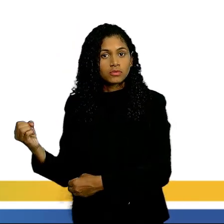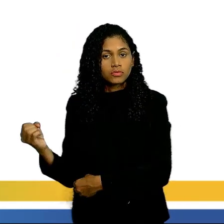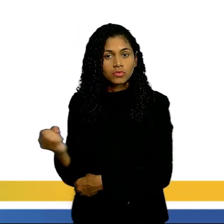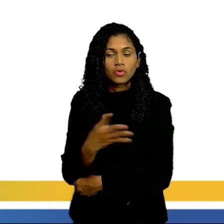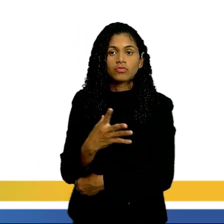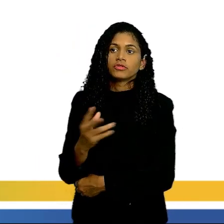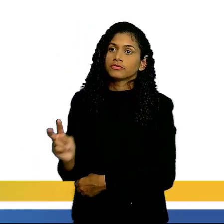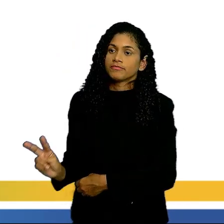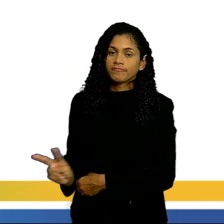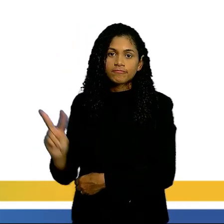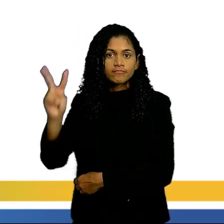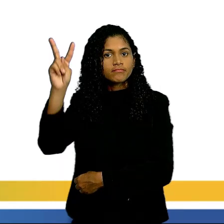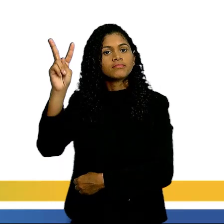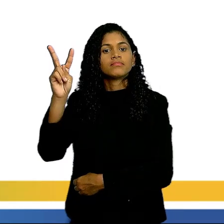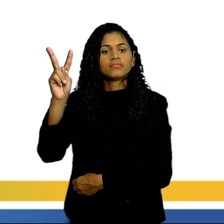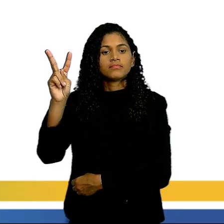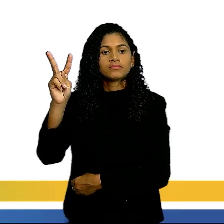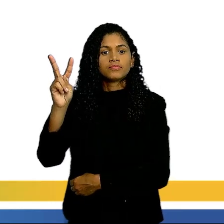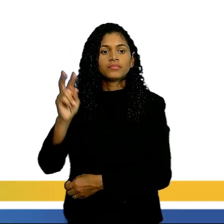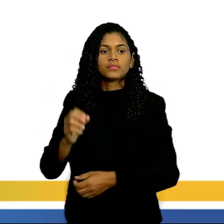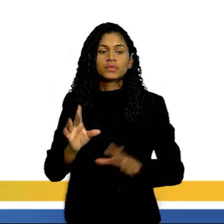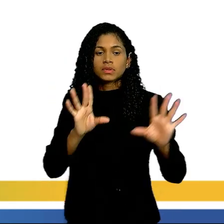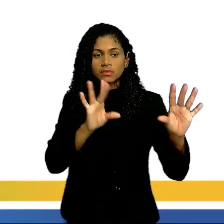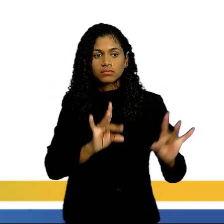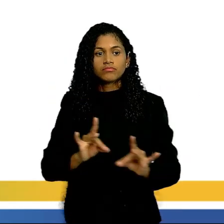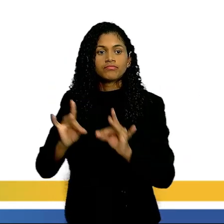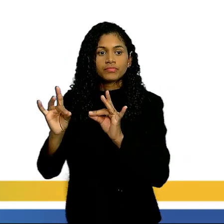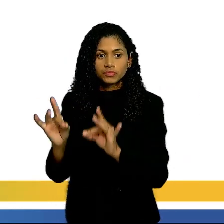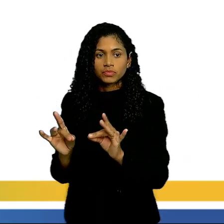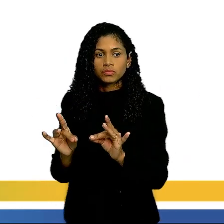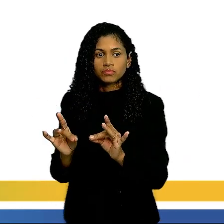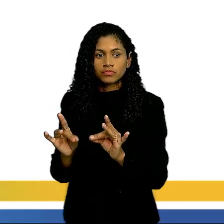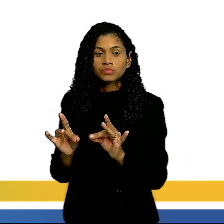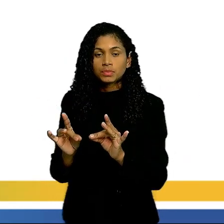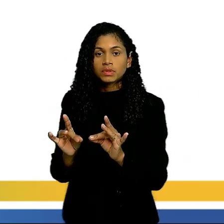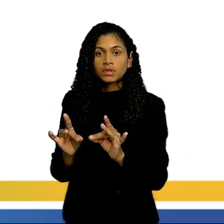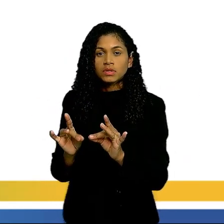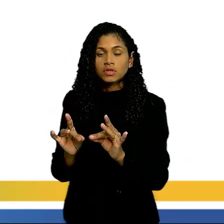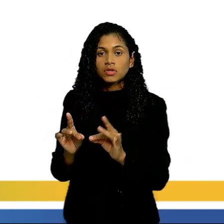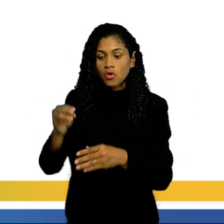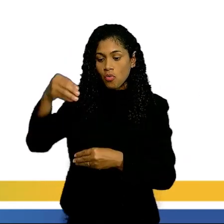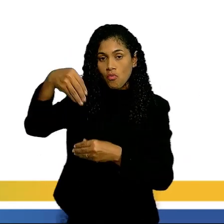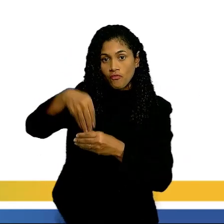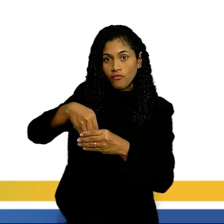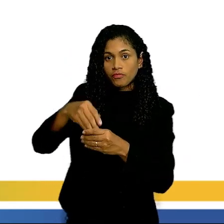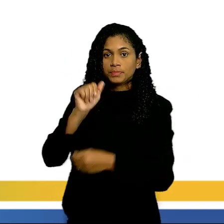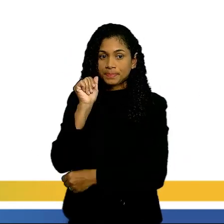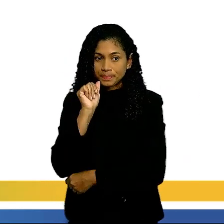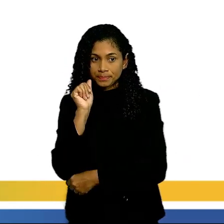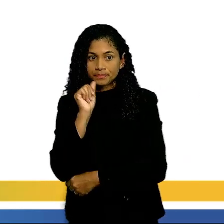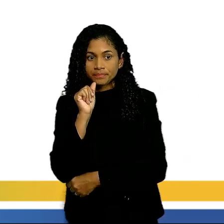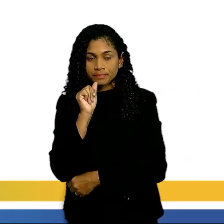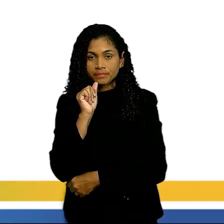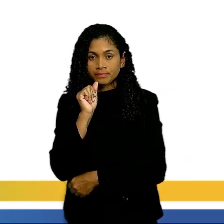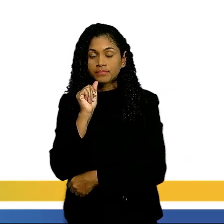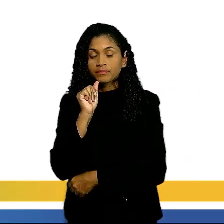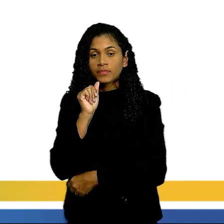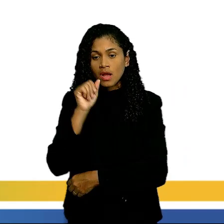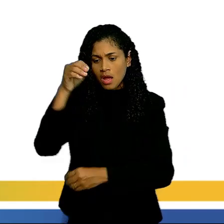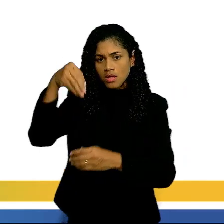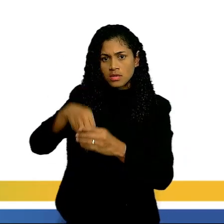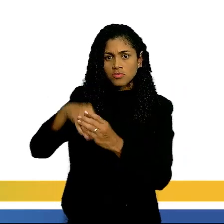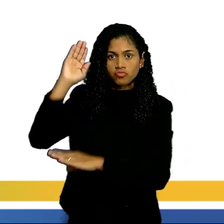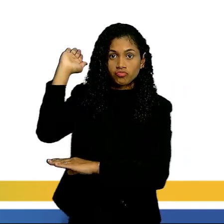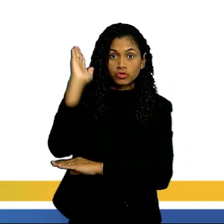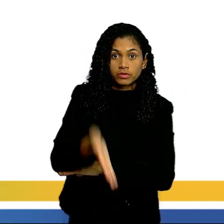trazer como novidade o sufrágio feminino, que é o voto feminino, as eleições diretas, porque antes as